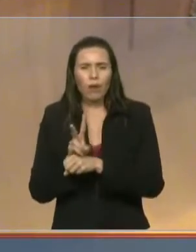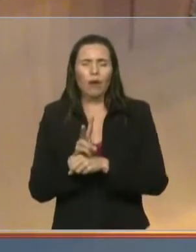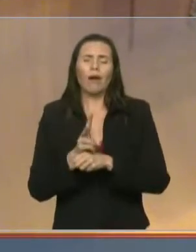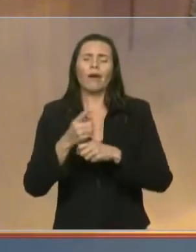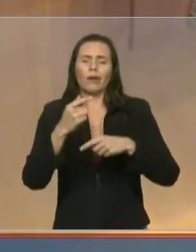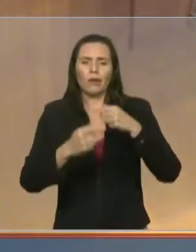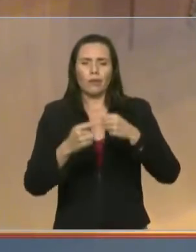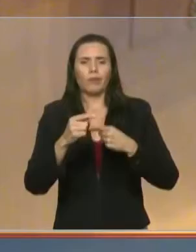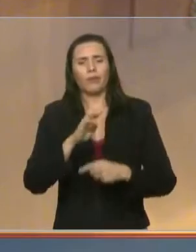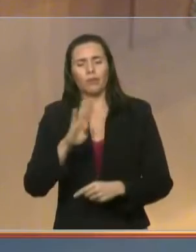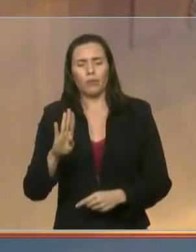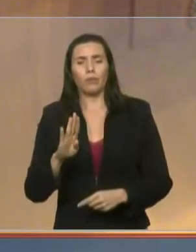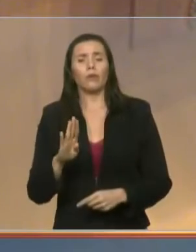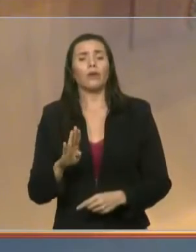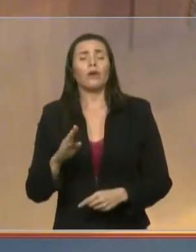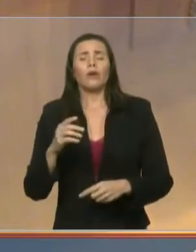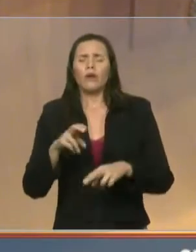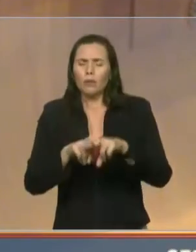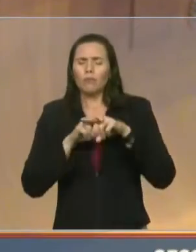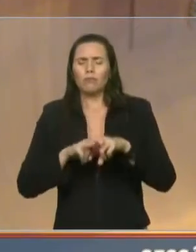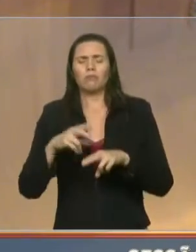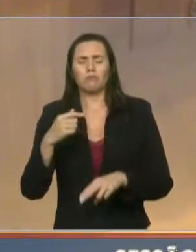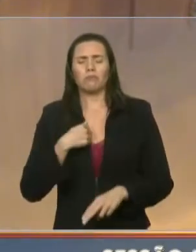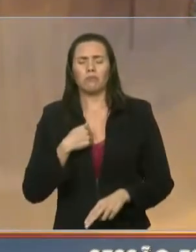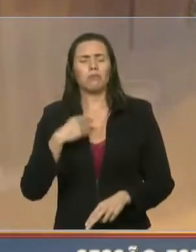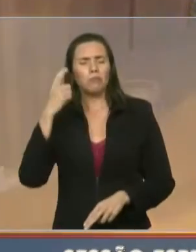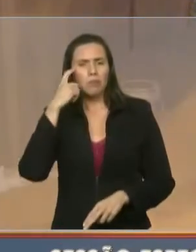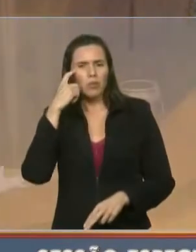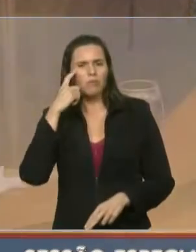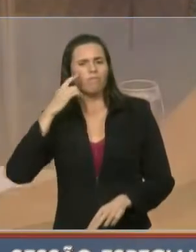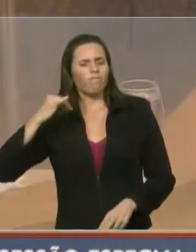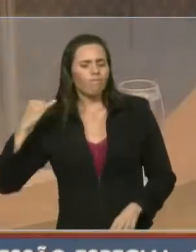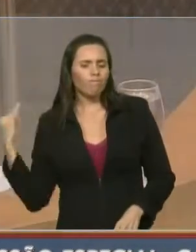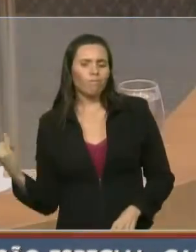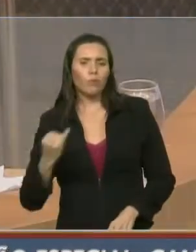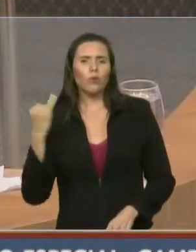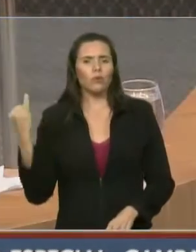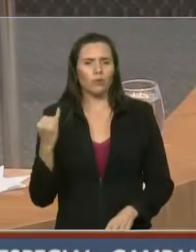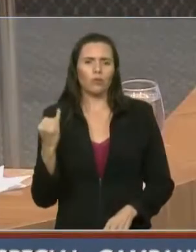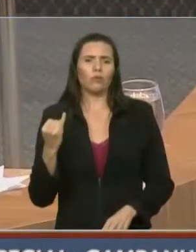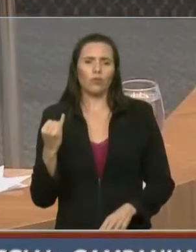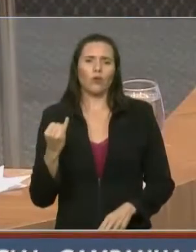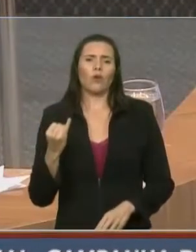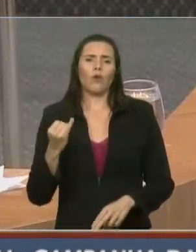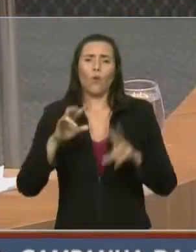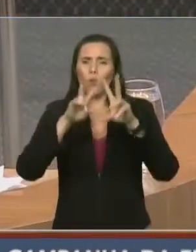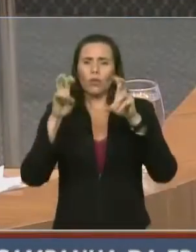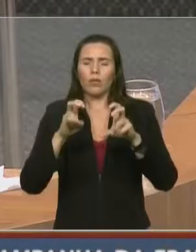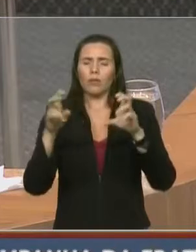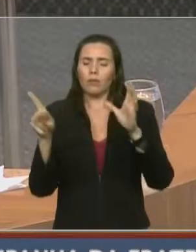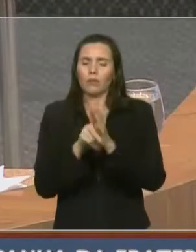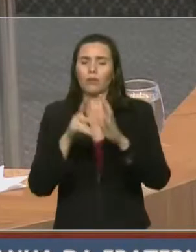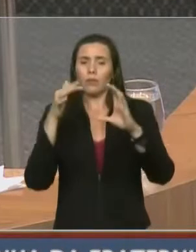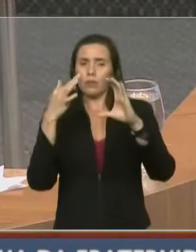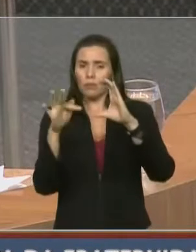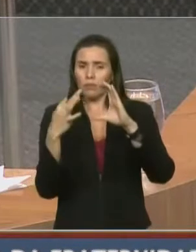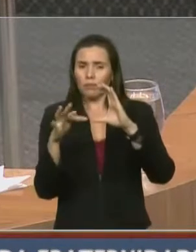achei importante trazer este tema para esta casa, através dessa sessão